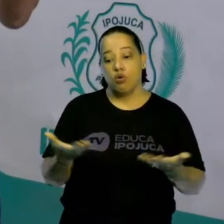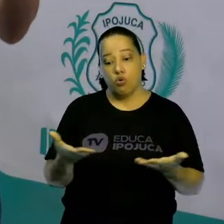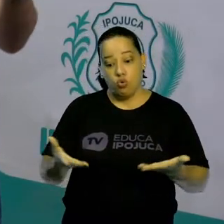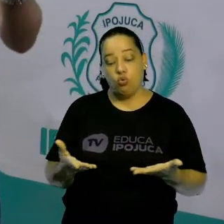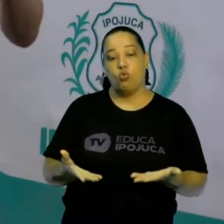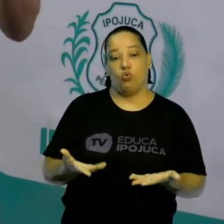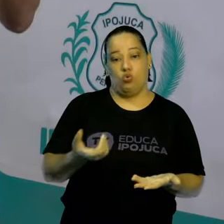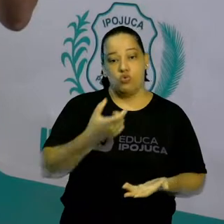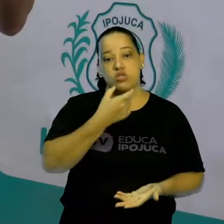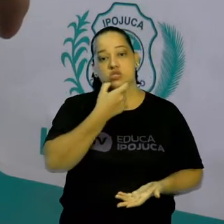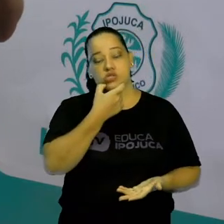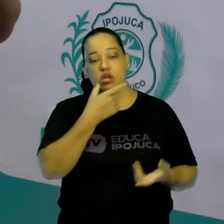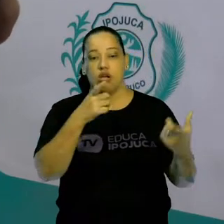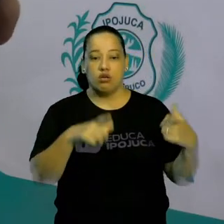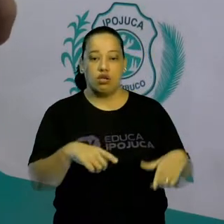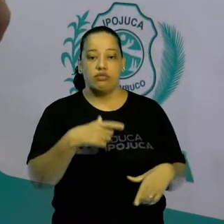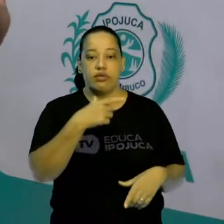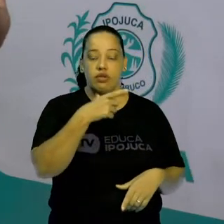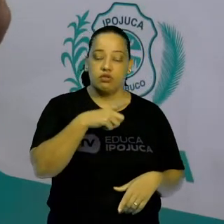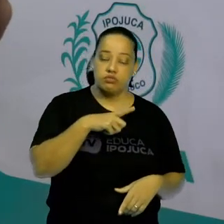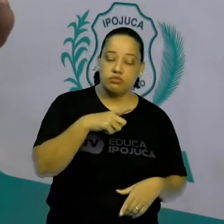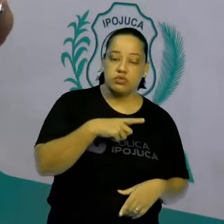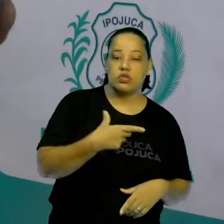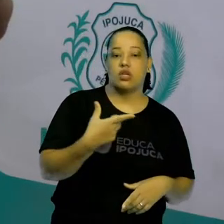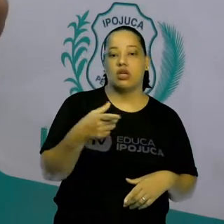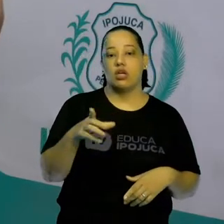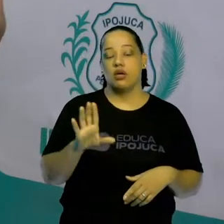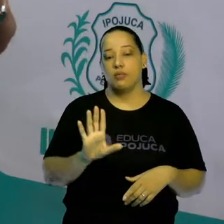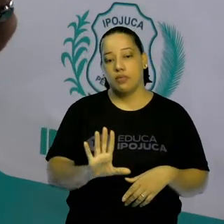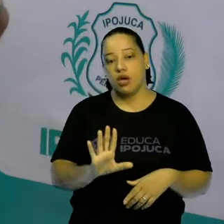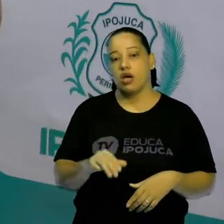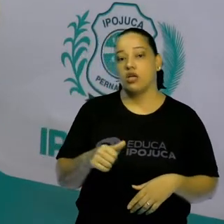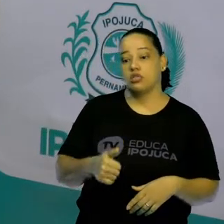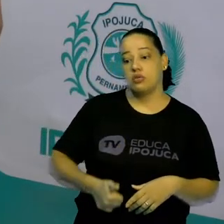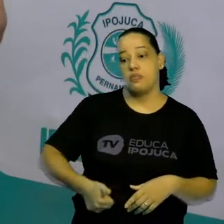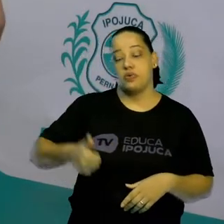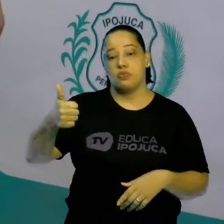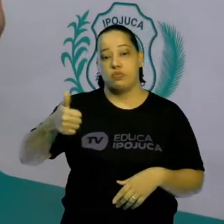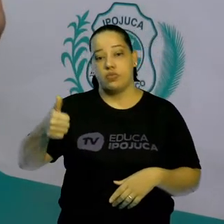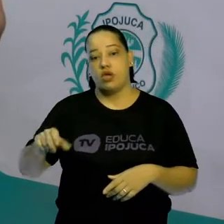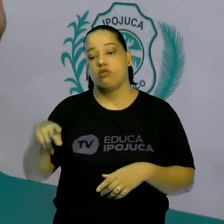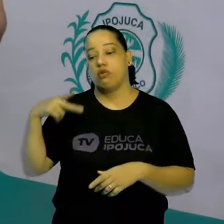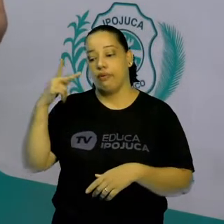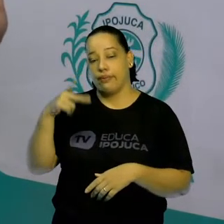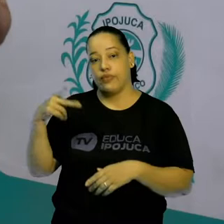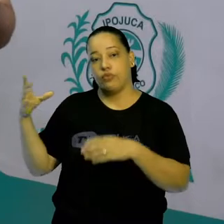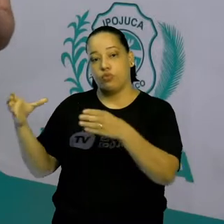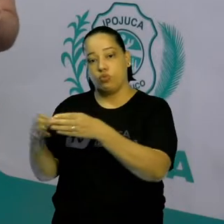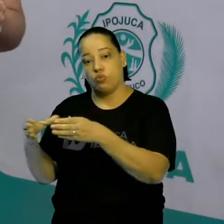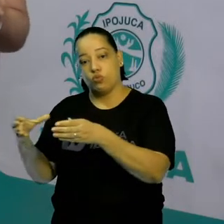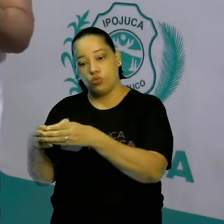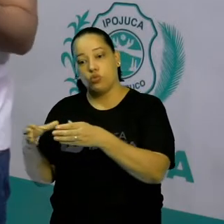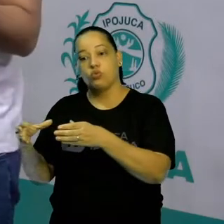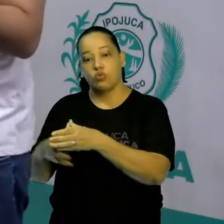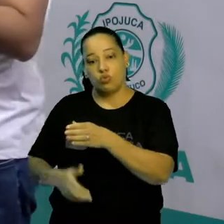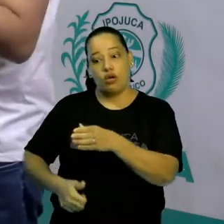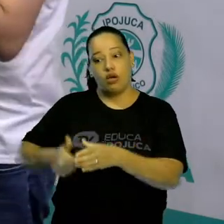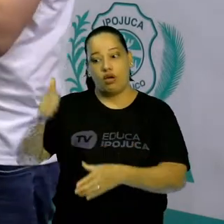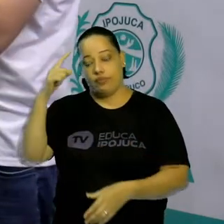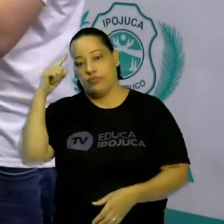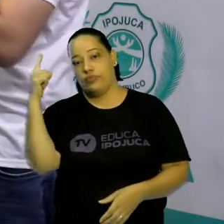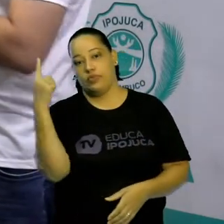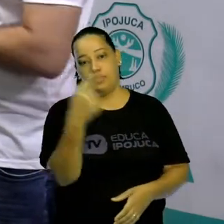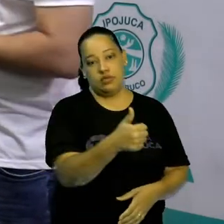quem governa mesmo, quem tem o poder mesmo de governo é o primeiro-ministro e o parlamento inglês. Ok?